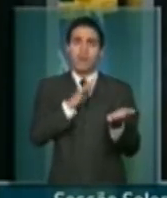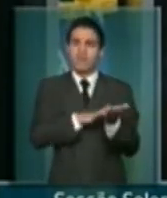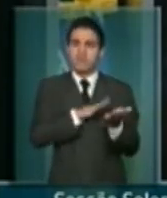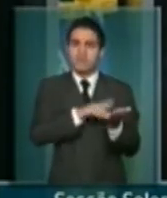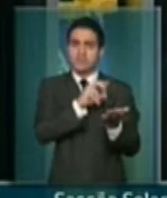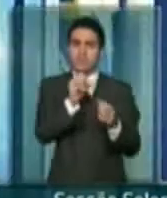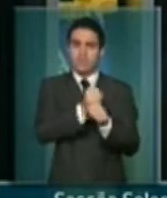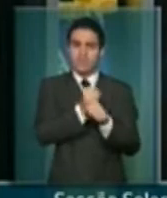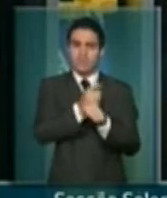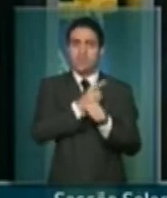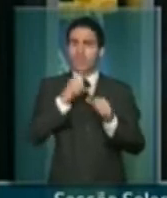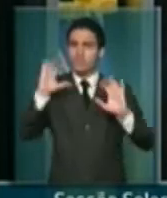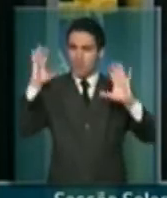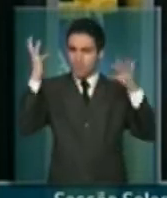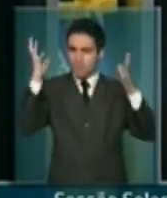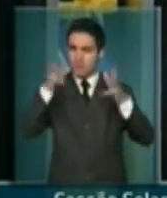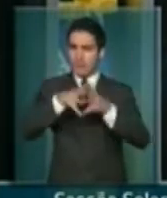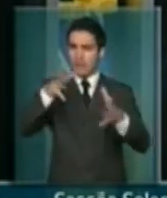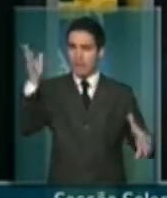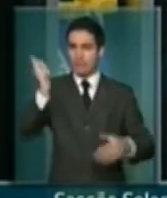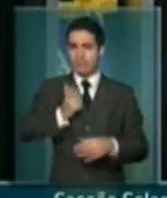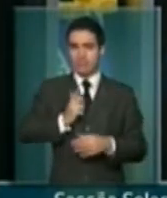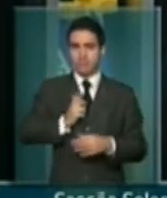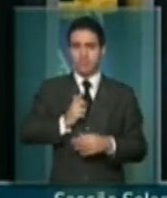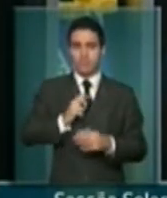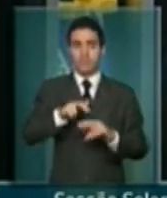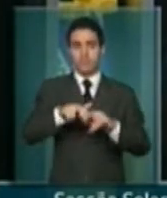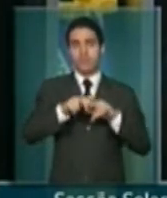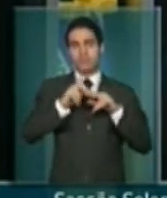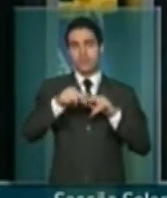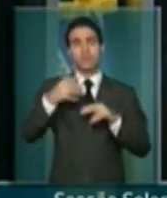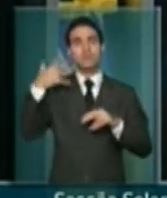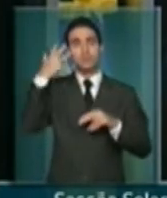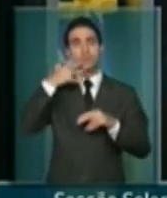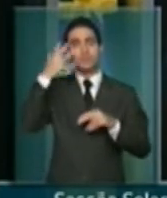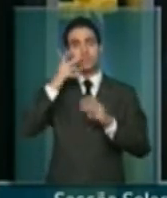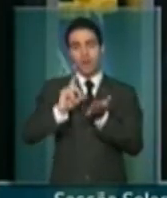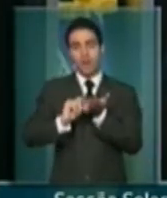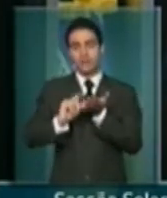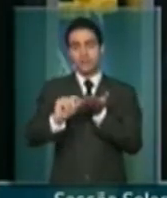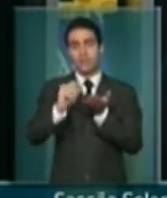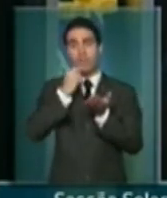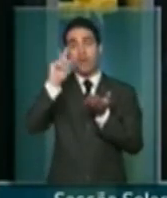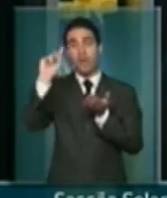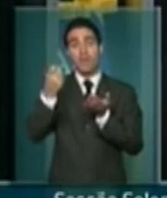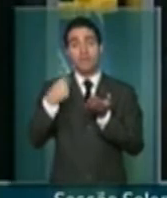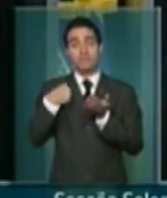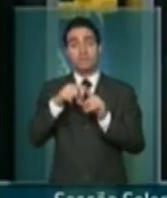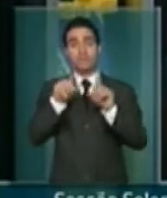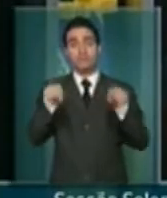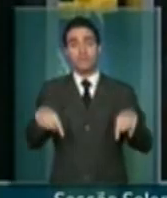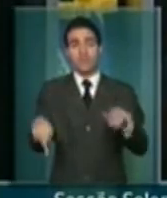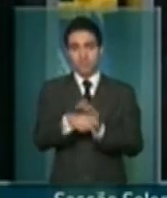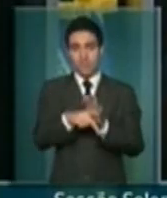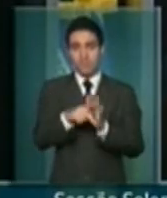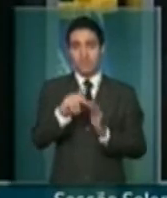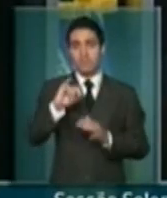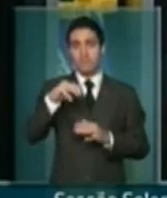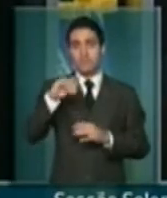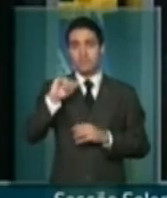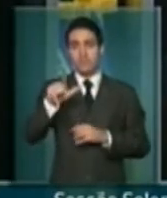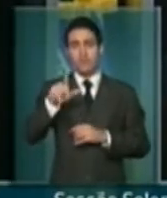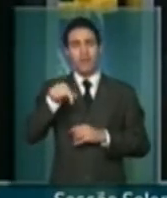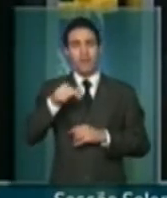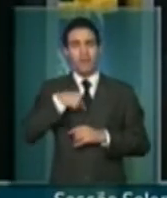uma comemoração muito grande, e essa é uma parte do artigo do ex-funcionário do Imparcial,